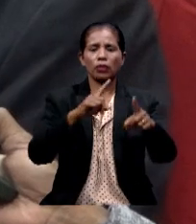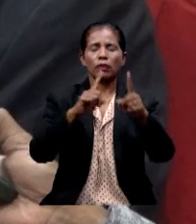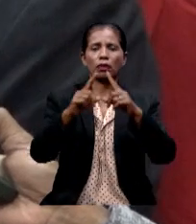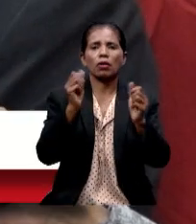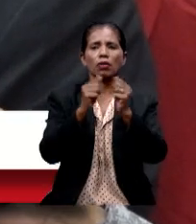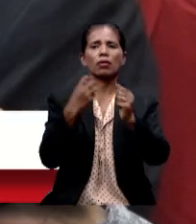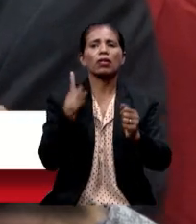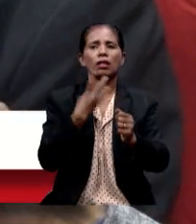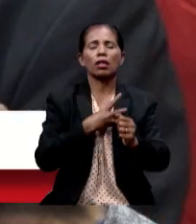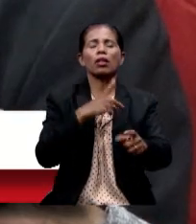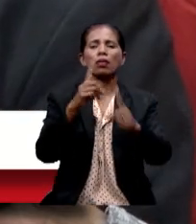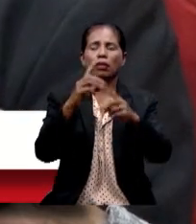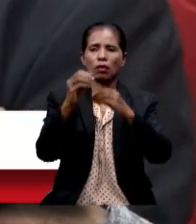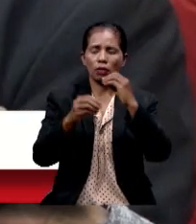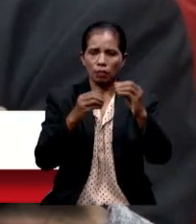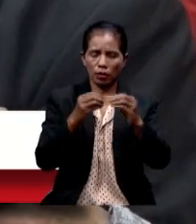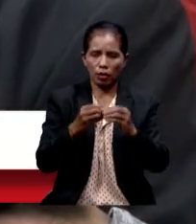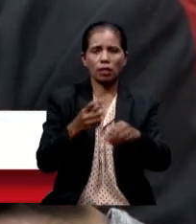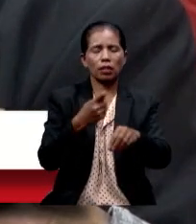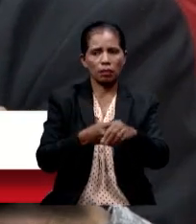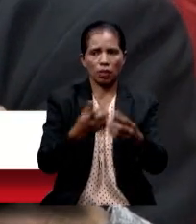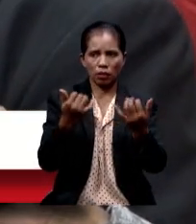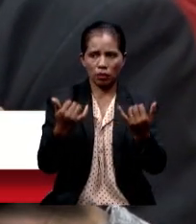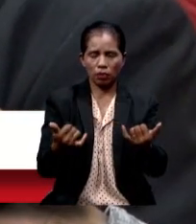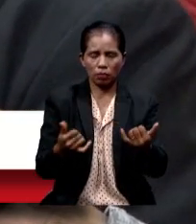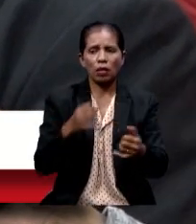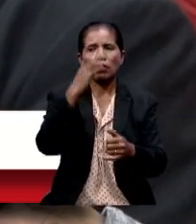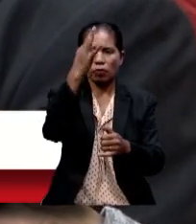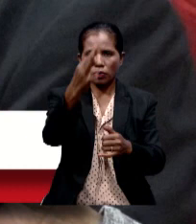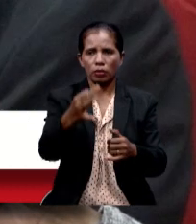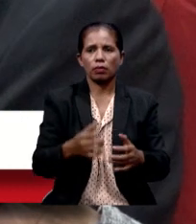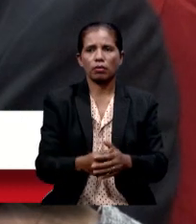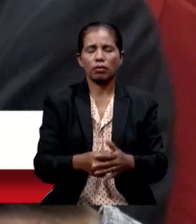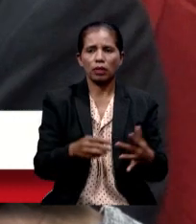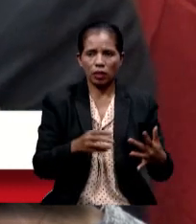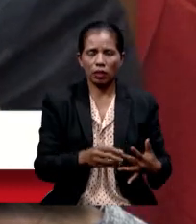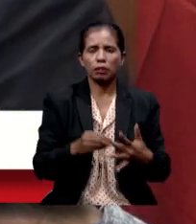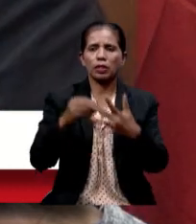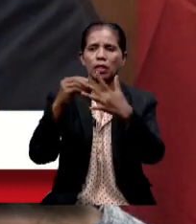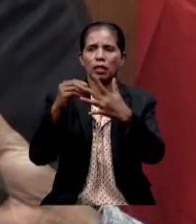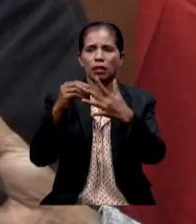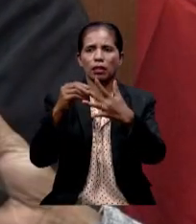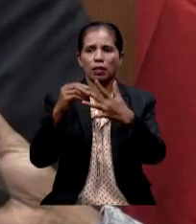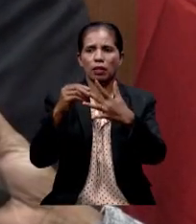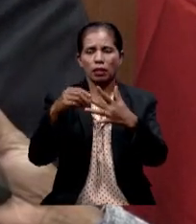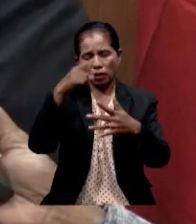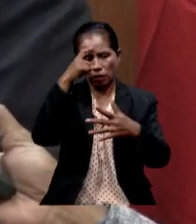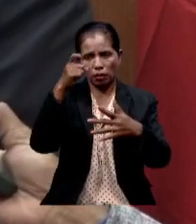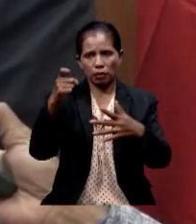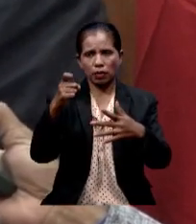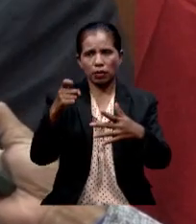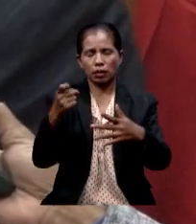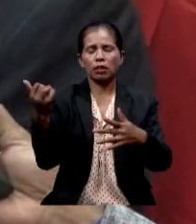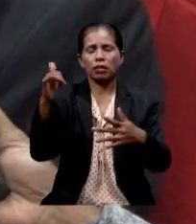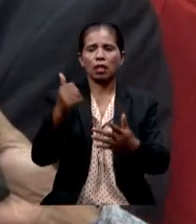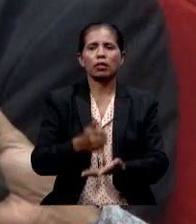vá situação agora situação futuro liu também mais se atende